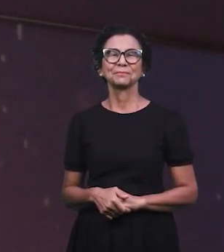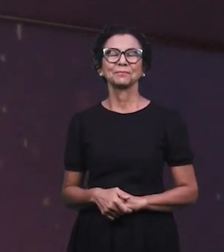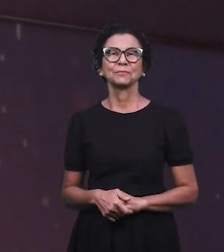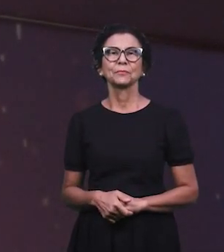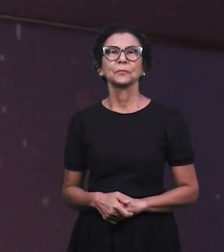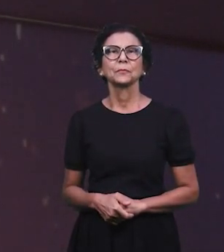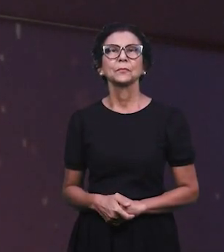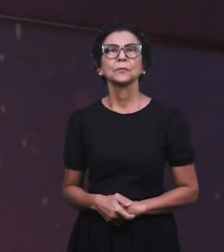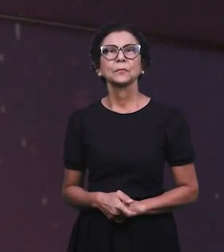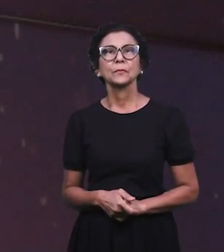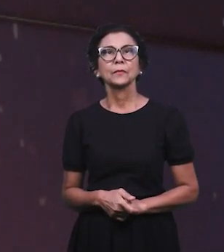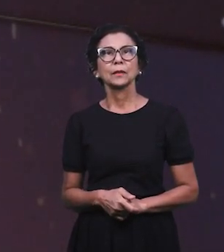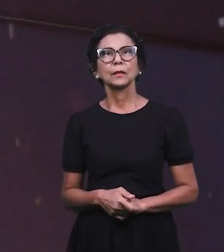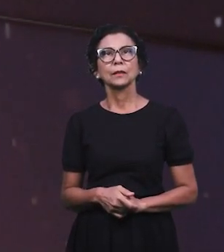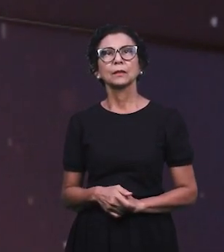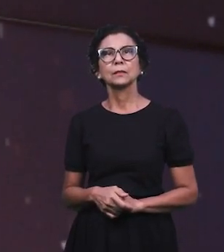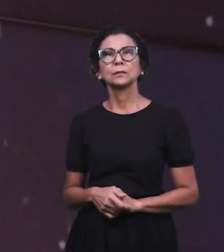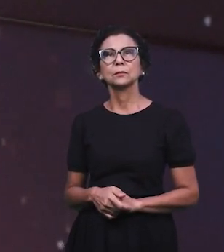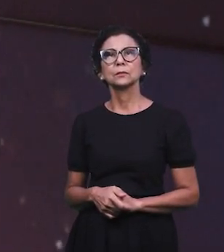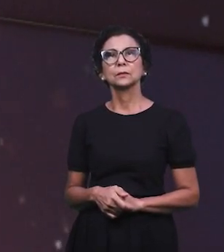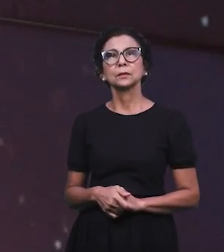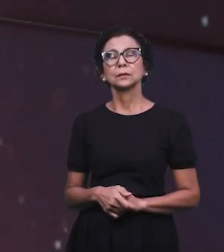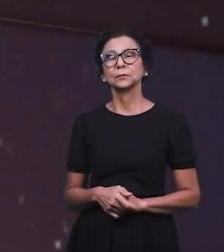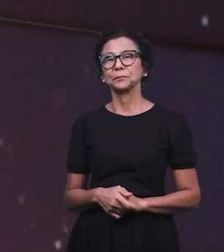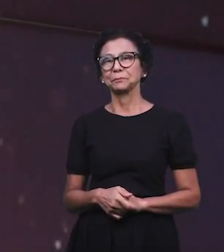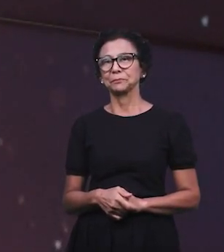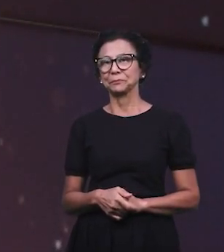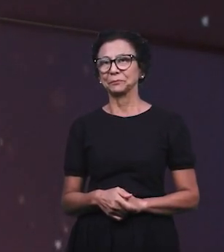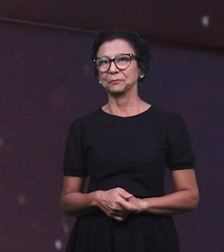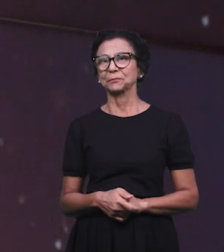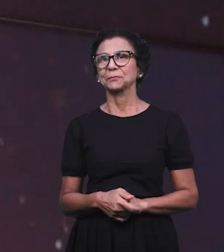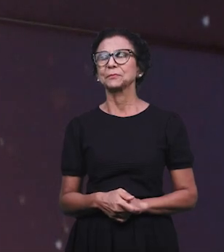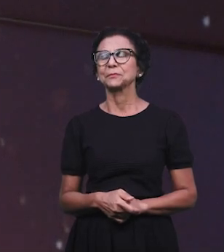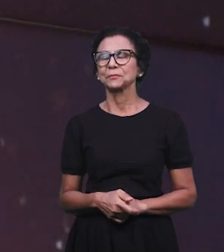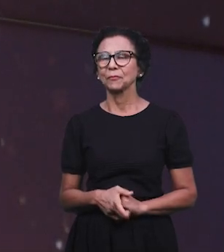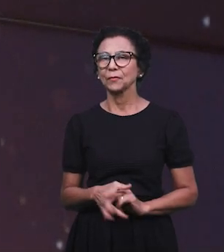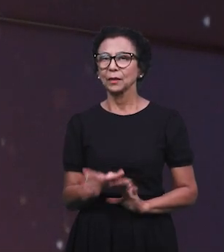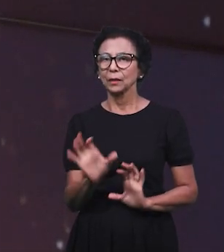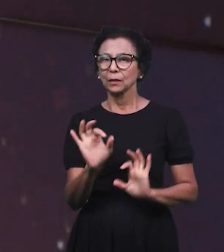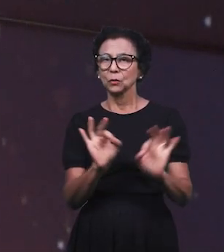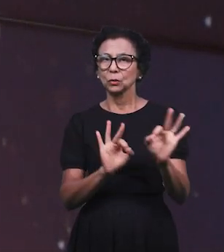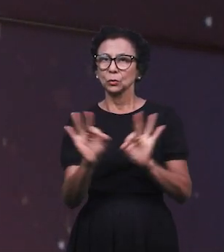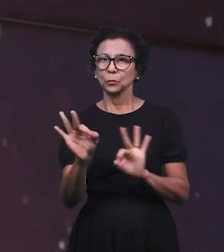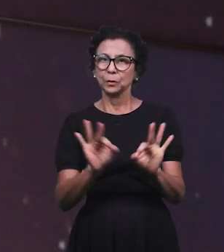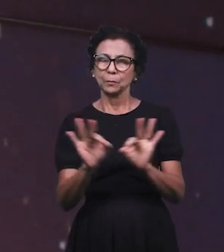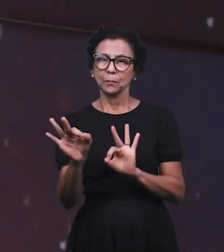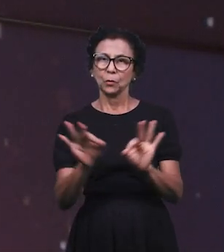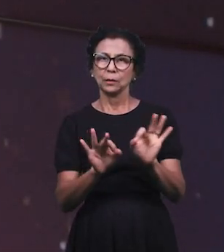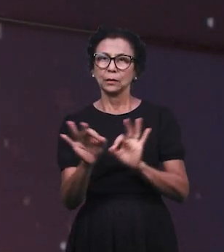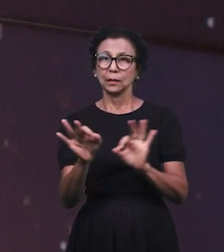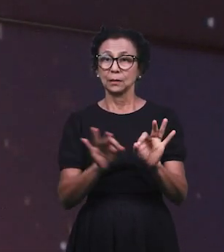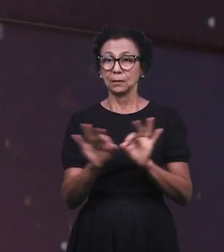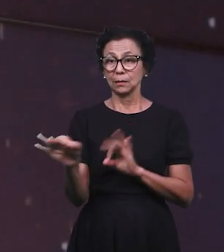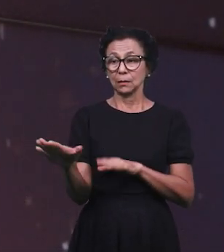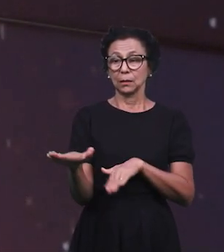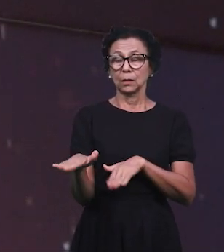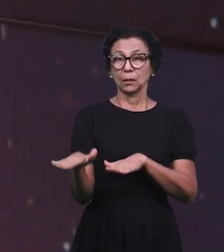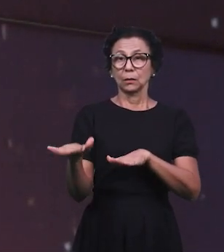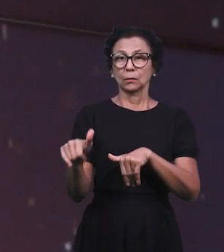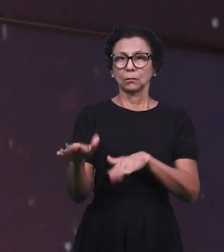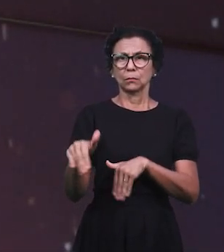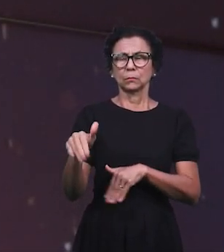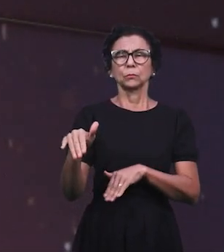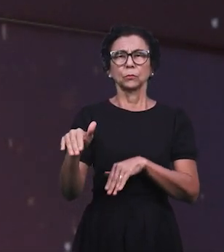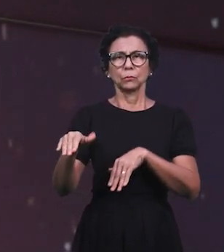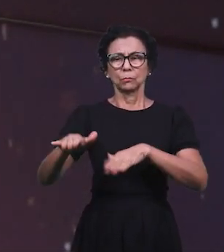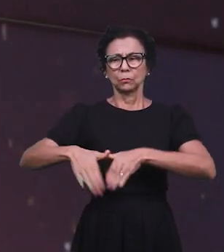para falar para nós. É um aspecto que a gente observa também aqui sobre o preparo logístico, né, que é outra característica importante que precisa ter no